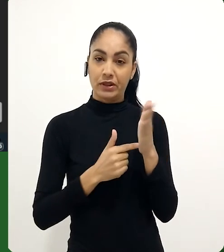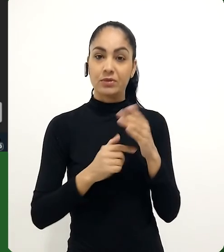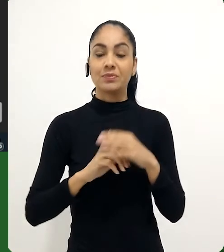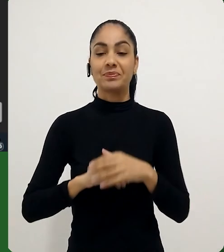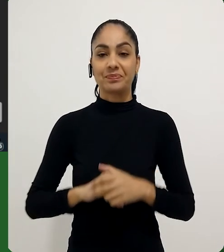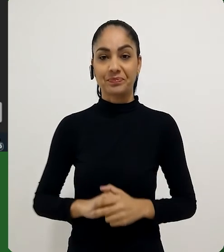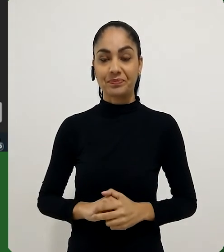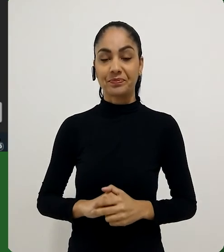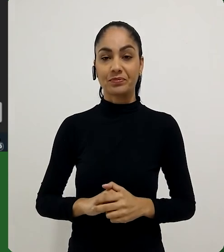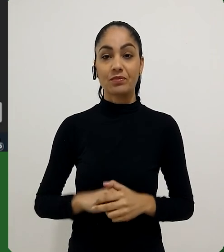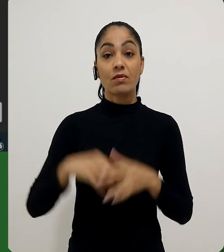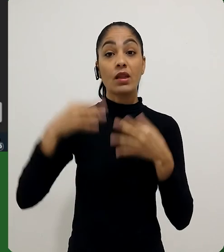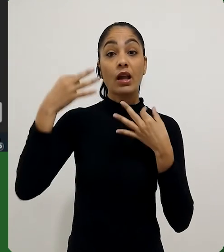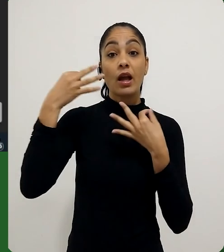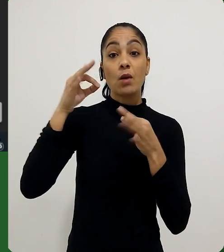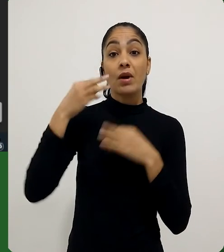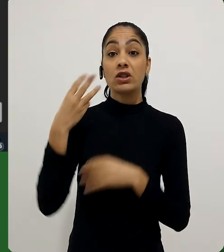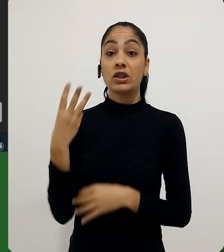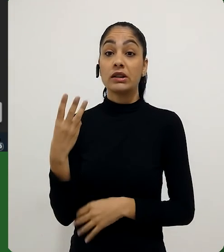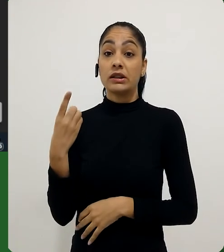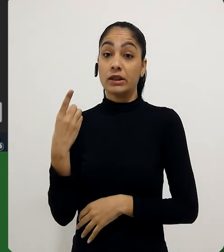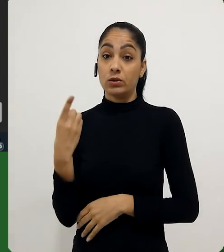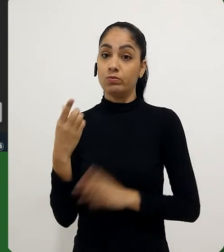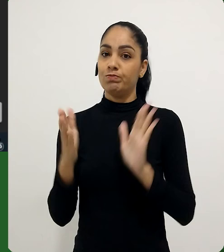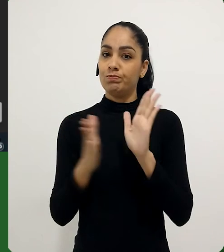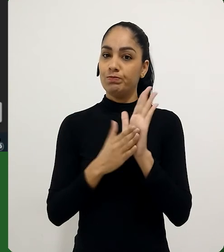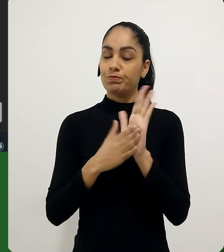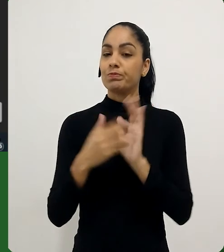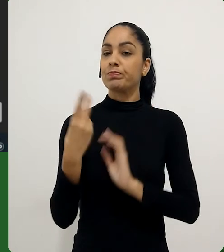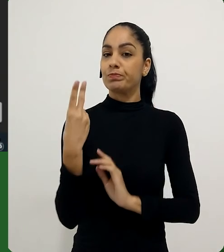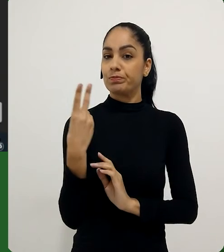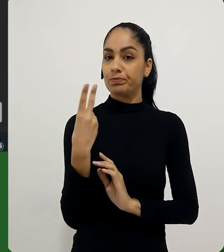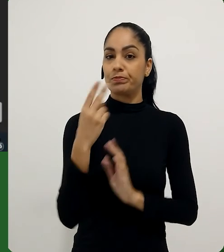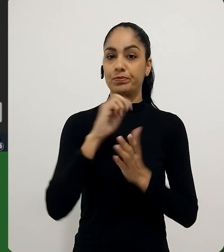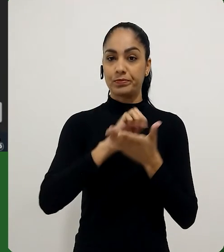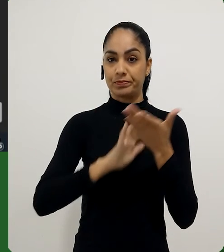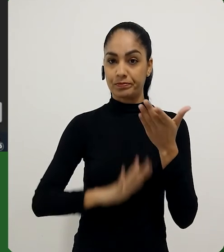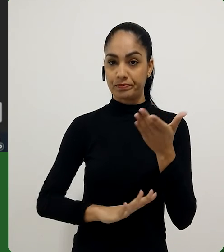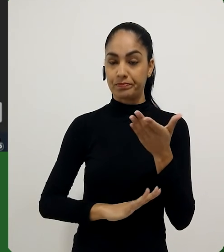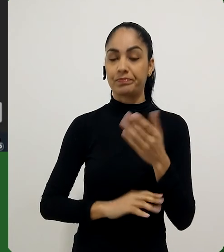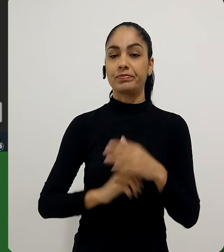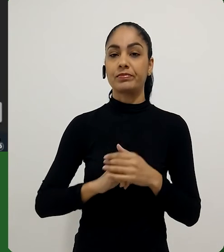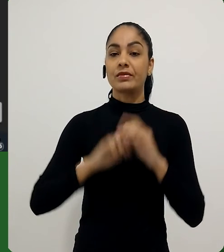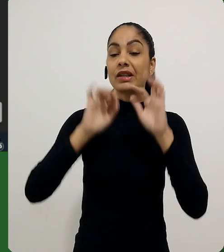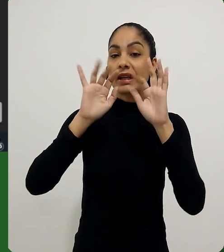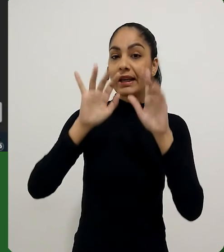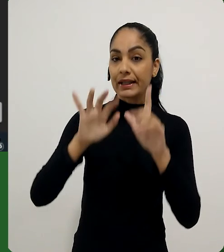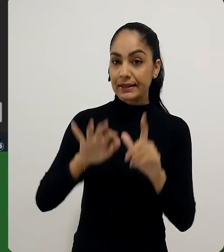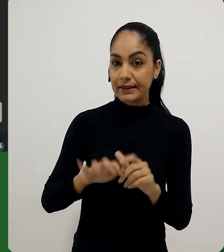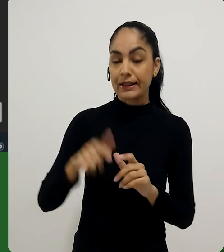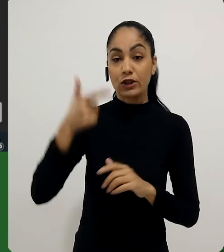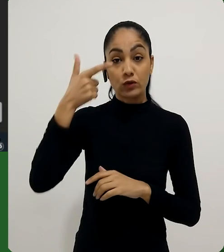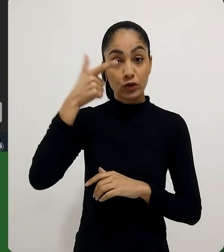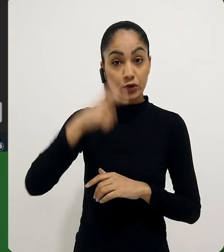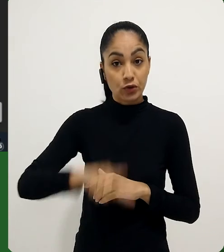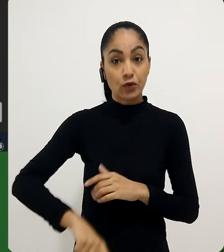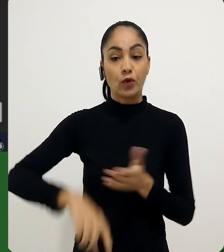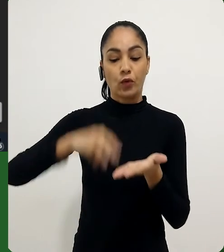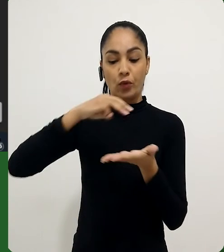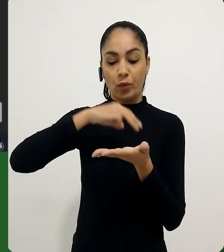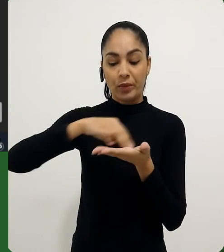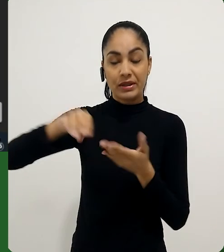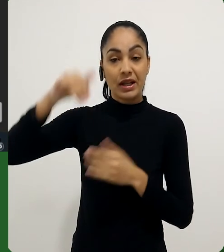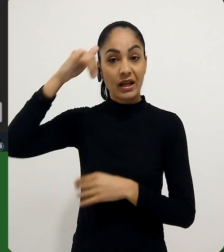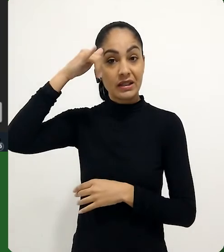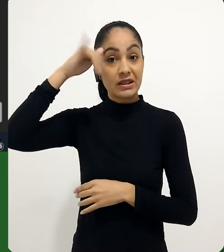Então essa é a primeira tarefa que vocês têm. Na página 31, nós temos a proposta número 2. Reescreva